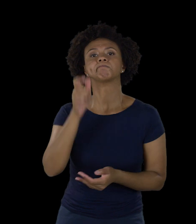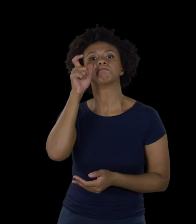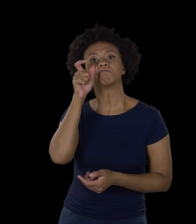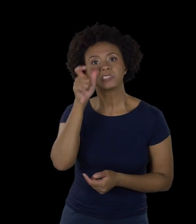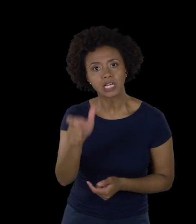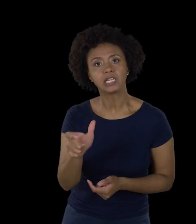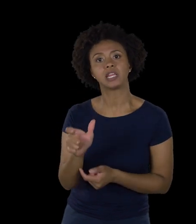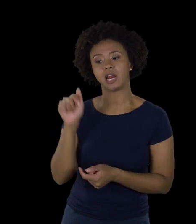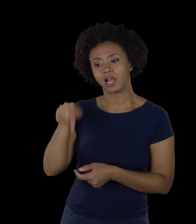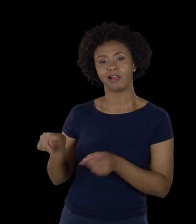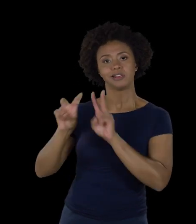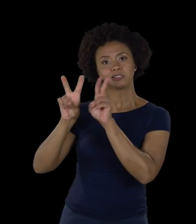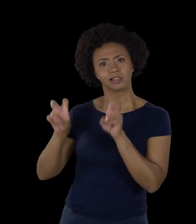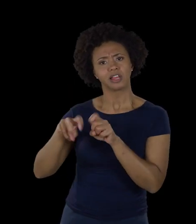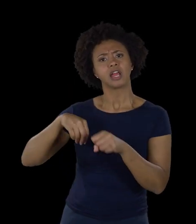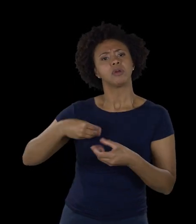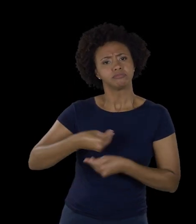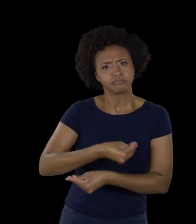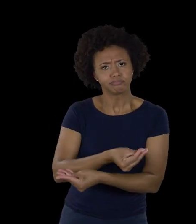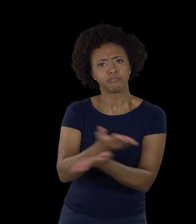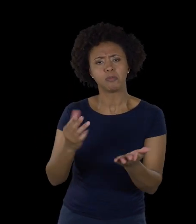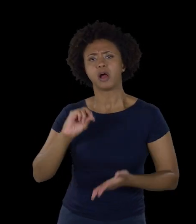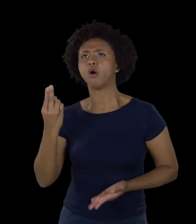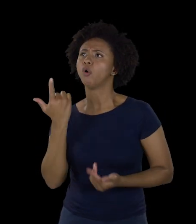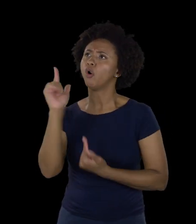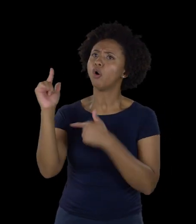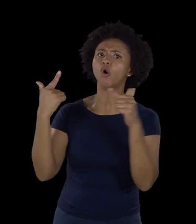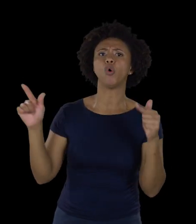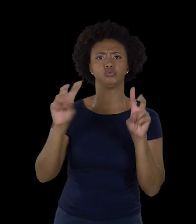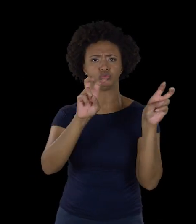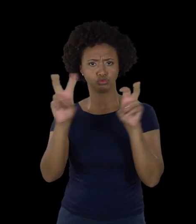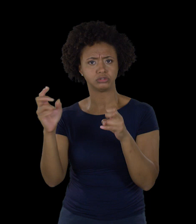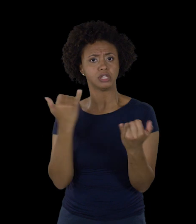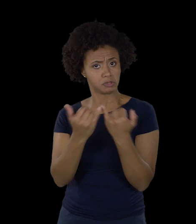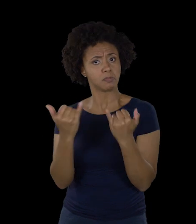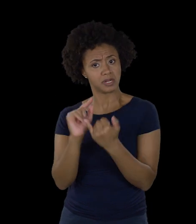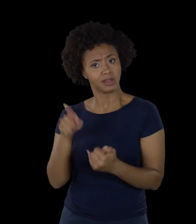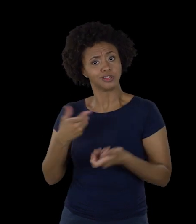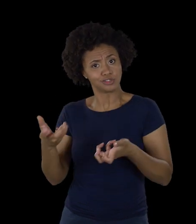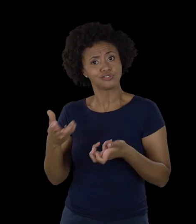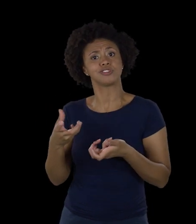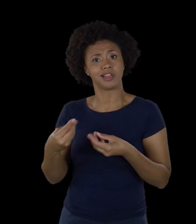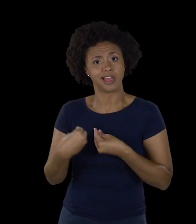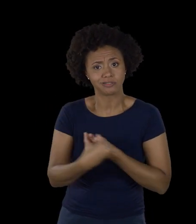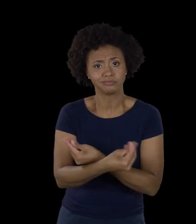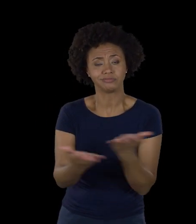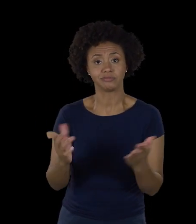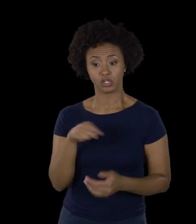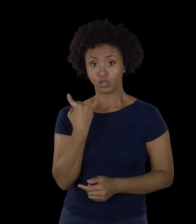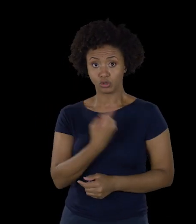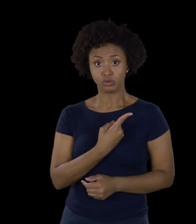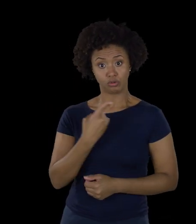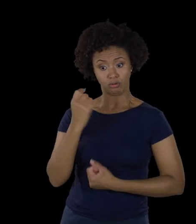em levar conteúdos como esse, conteúdos similares, enfim, para sua entidade. A gente é uma editora